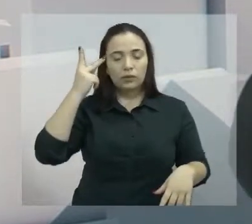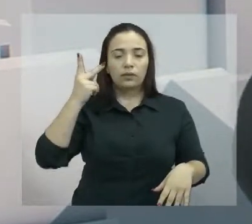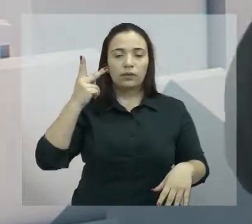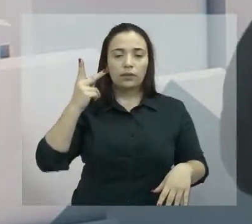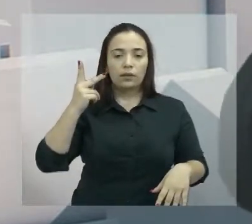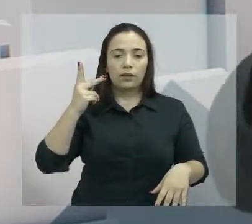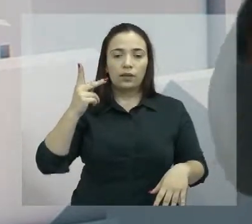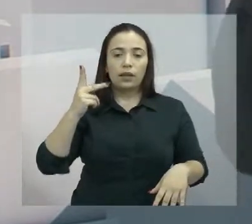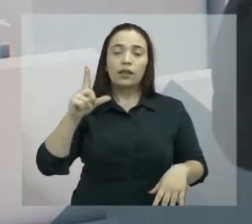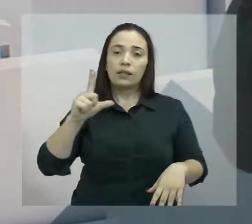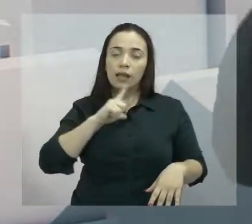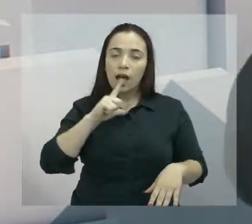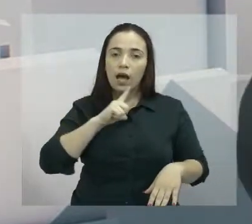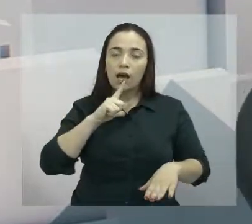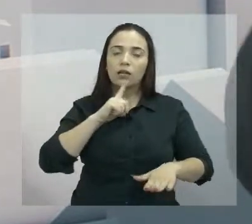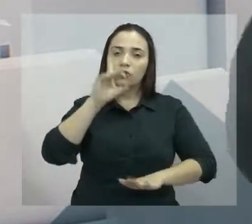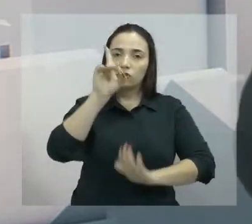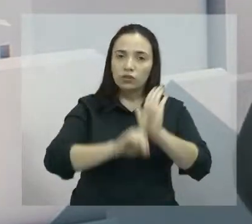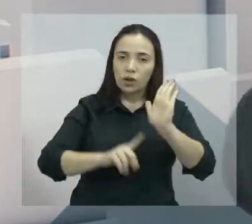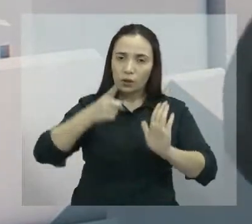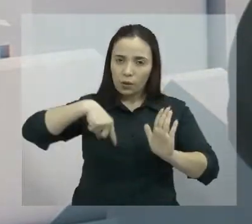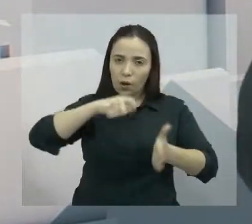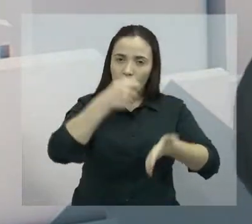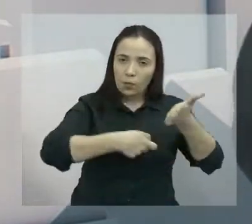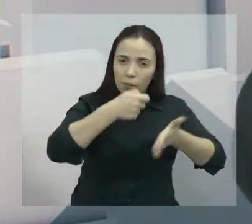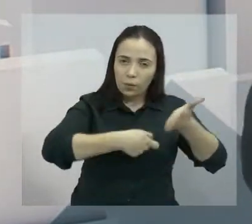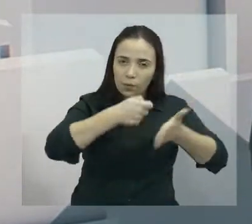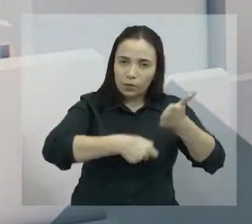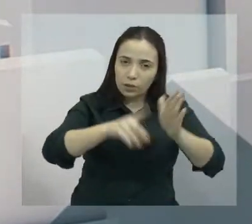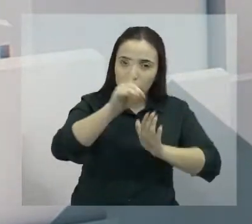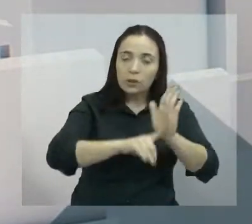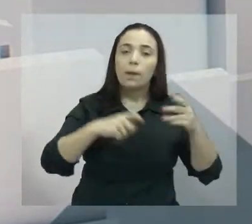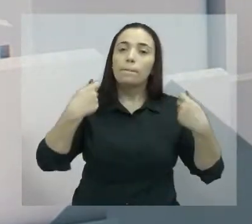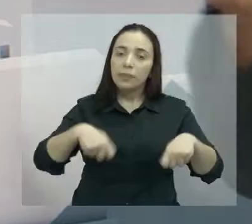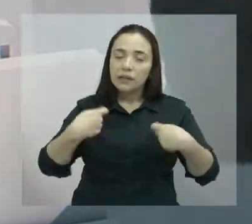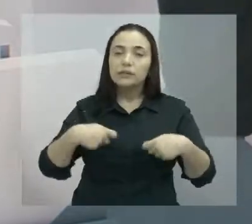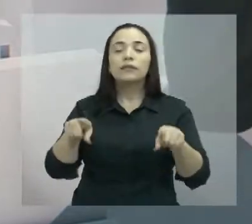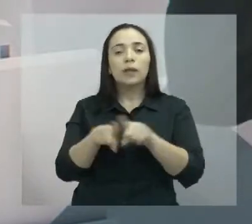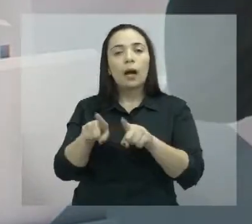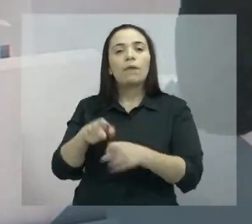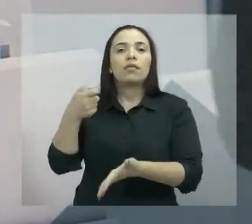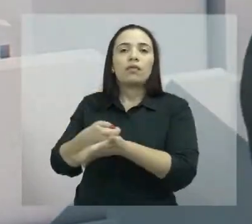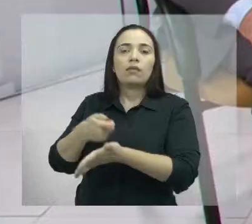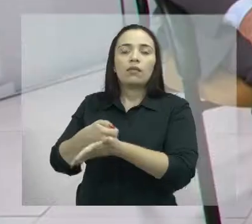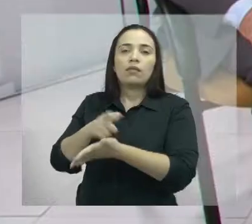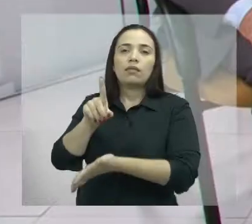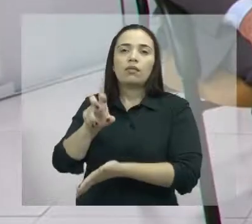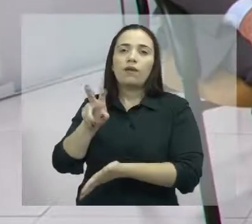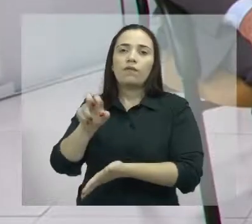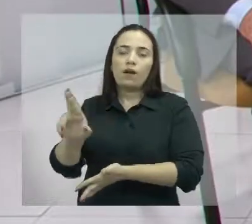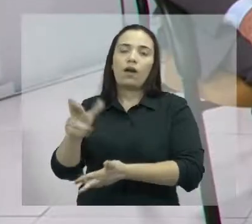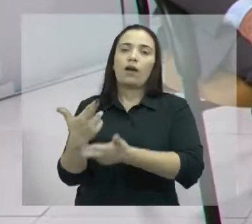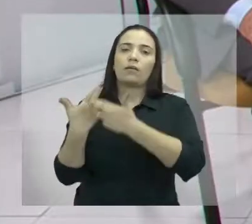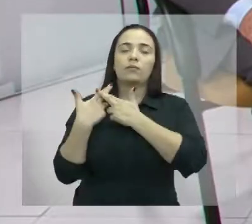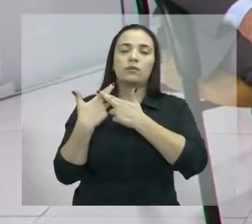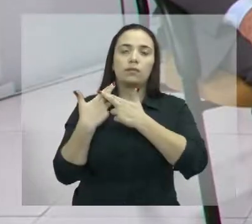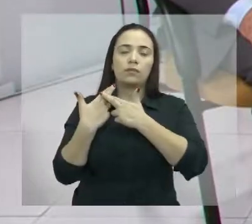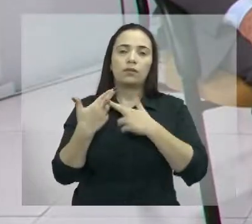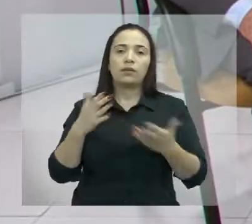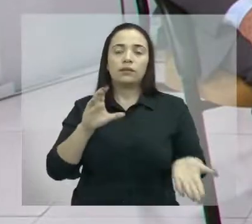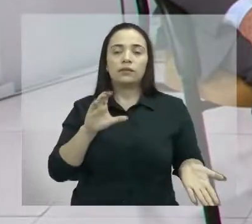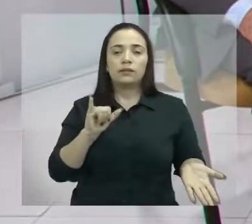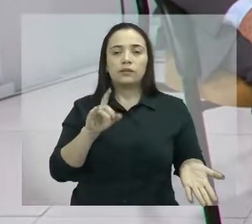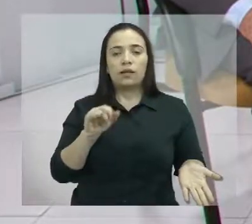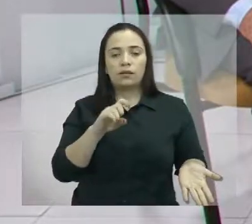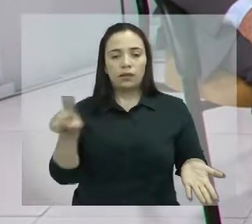sejam defendidos, mas também que cada um de nós cumpra com a nossa responsabilidade, com a nosso dever de